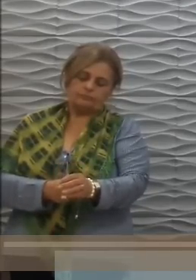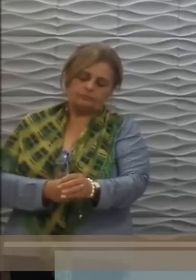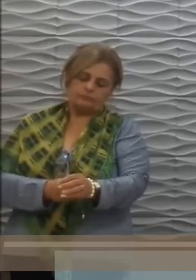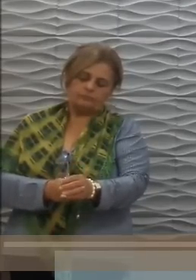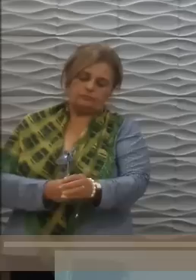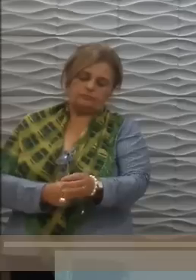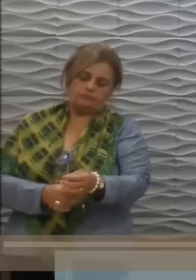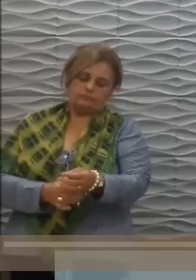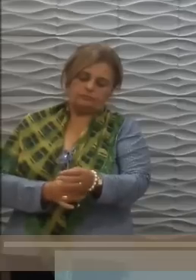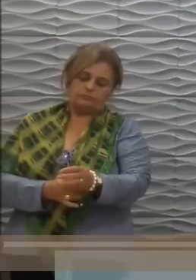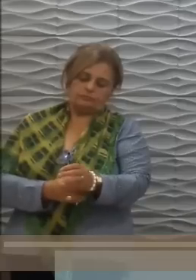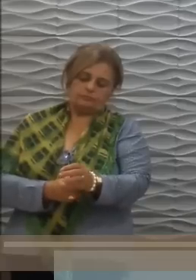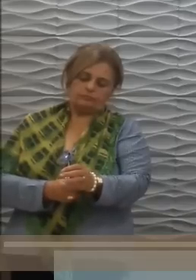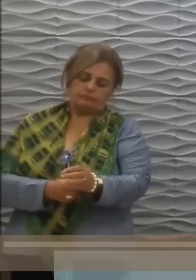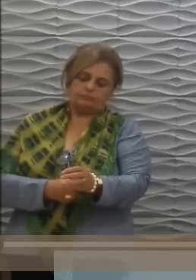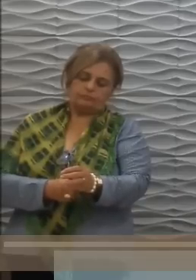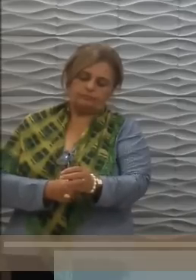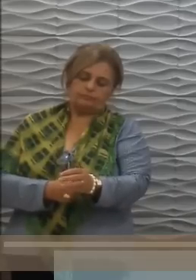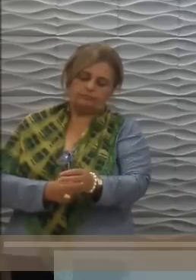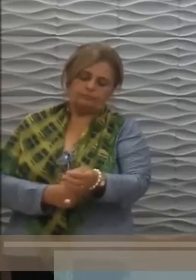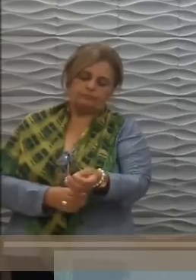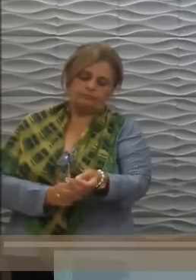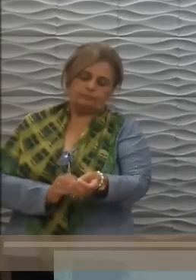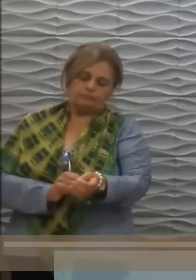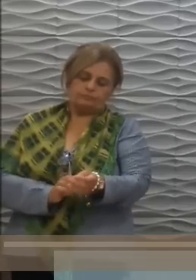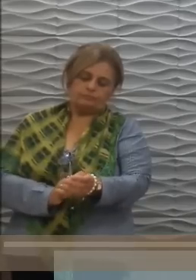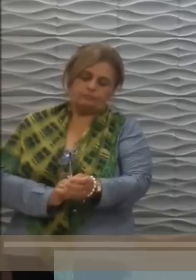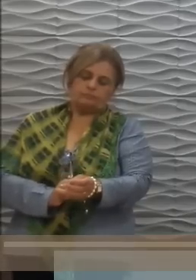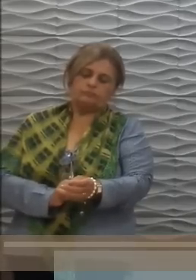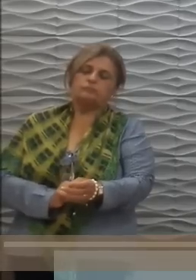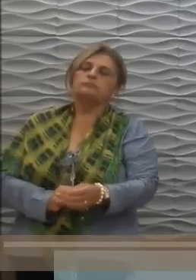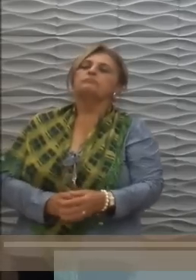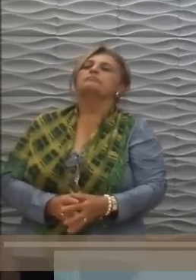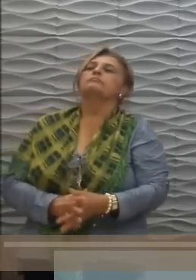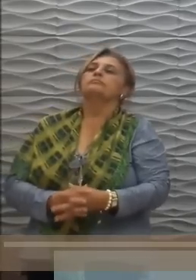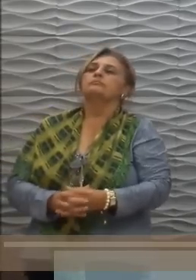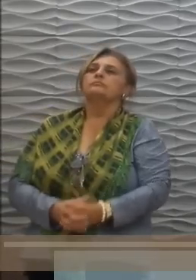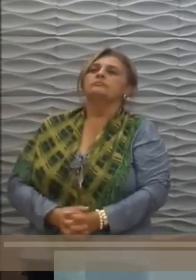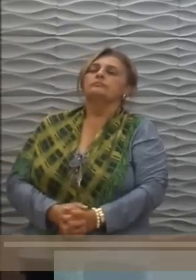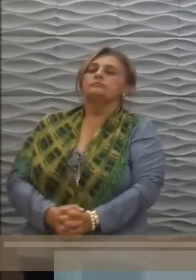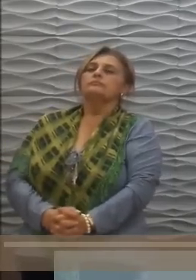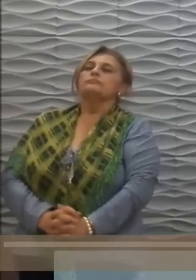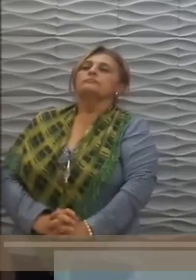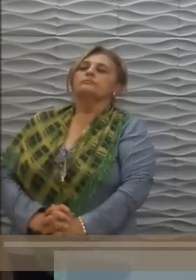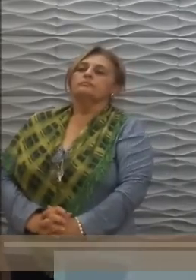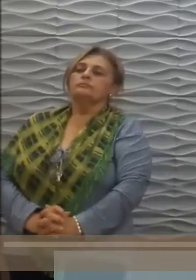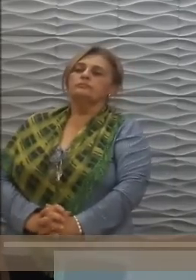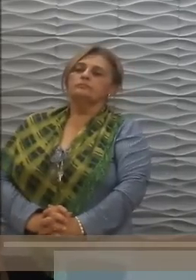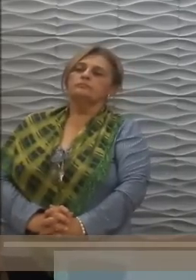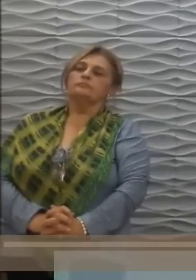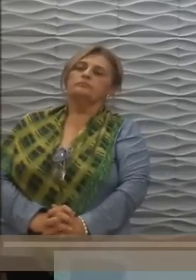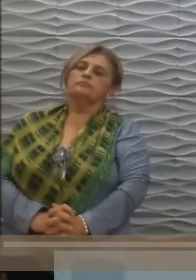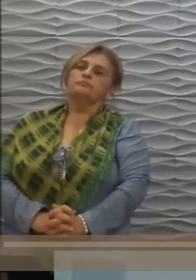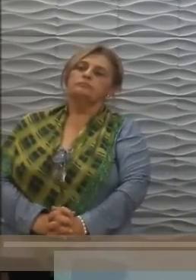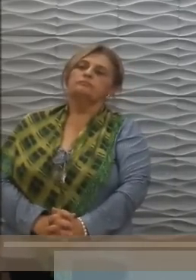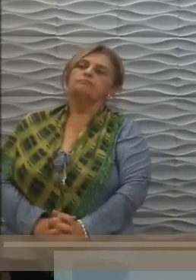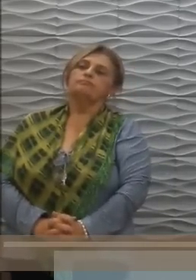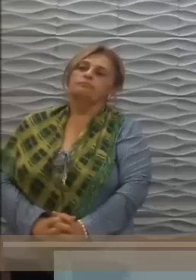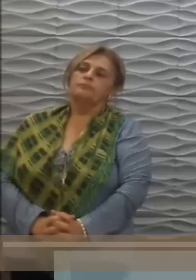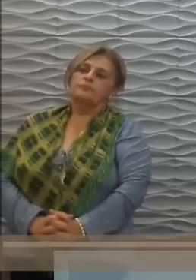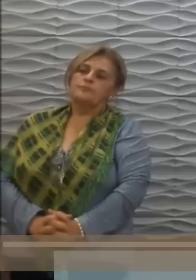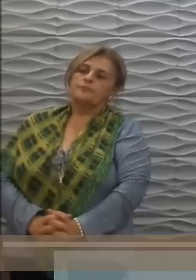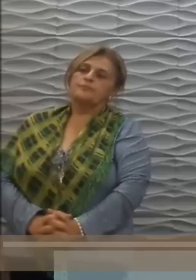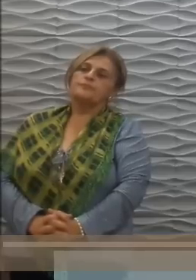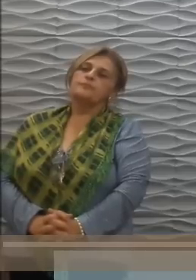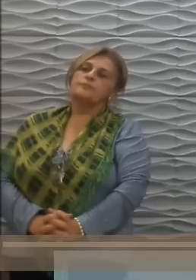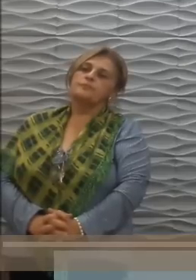Pai, se alguém entrou aqui cabisbaixo, triste, angustiado, precisando de algo vindo da Tua